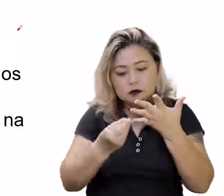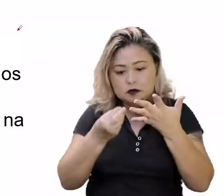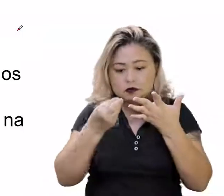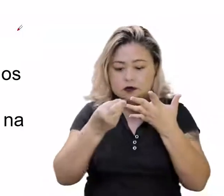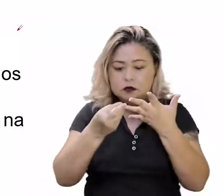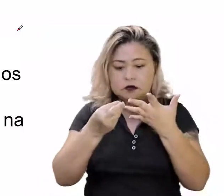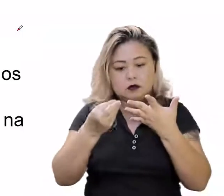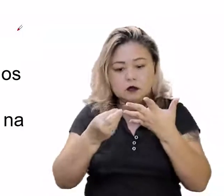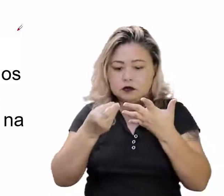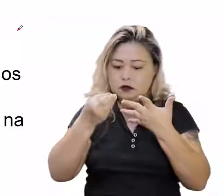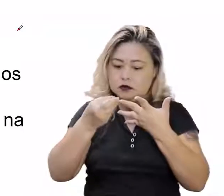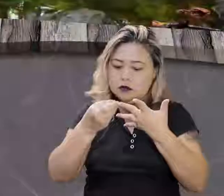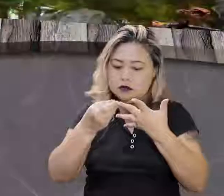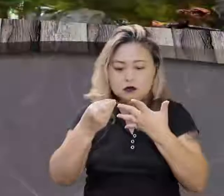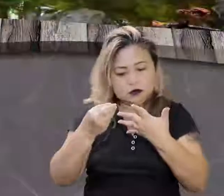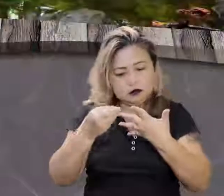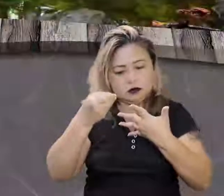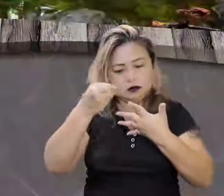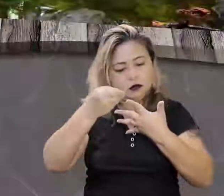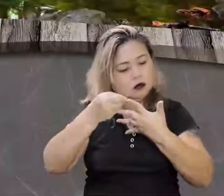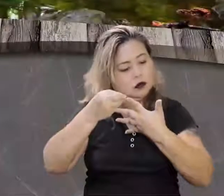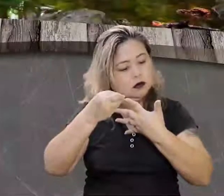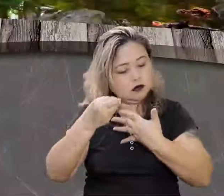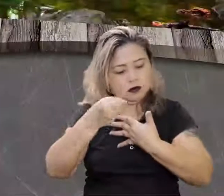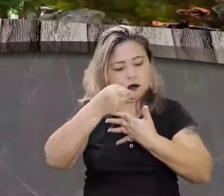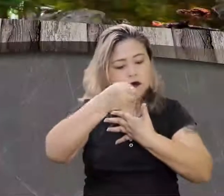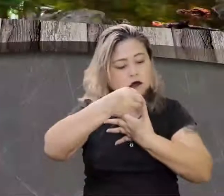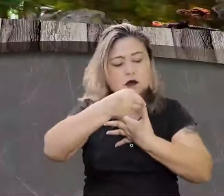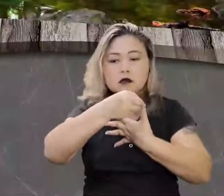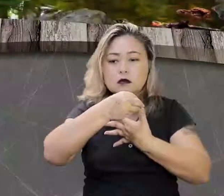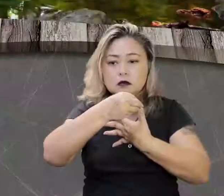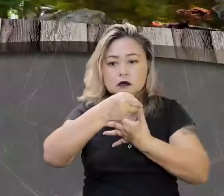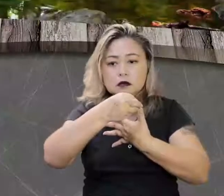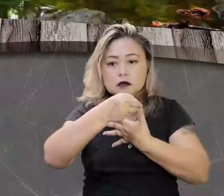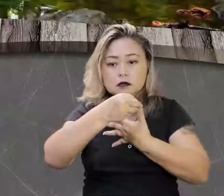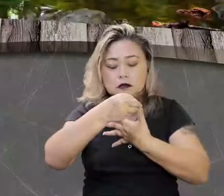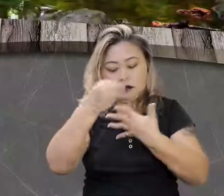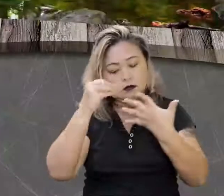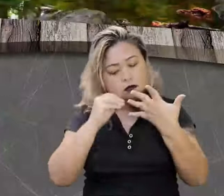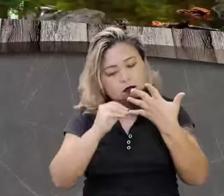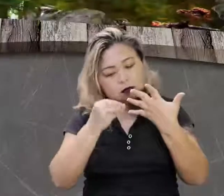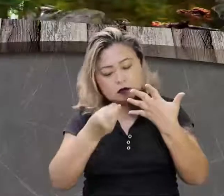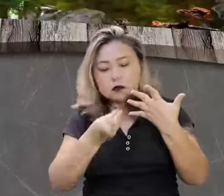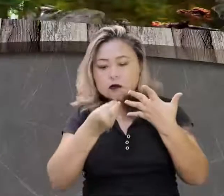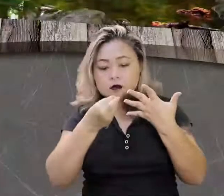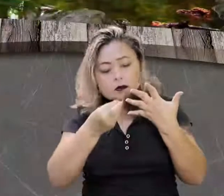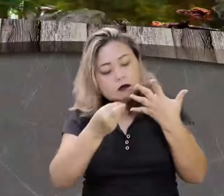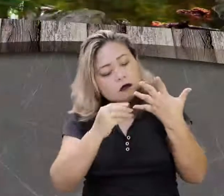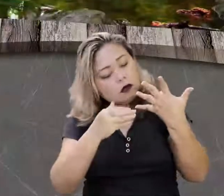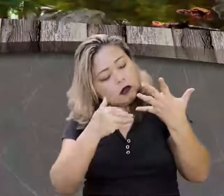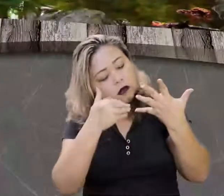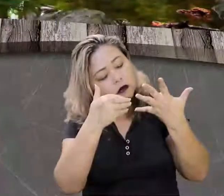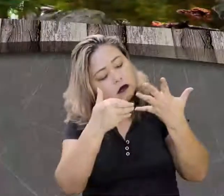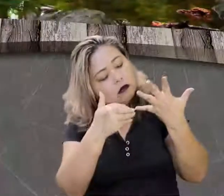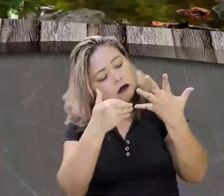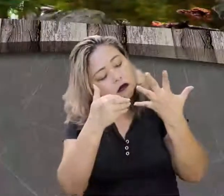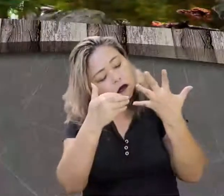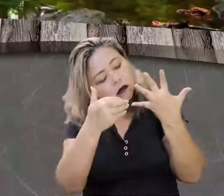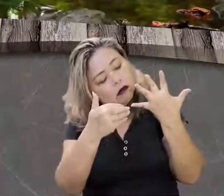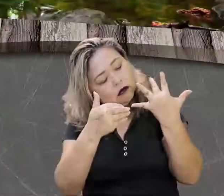para outro, olha aqui para mim, de um organismo para o outro, tá? Eu tenho